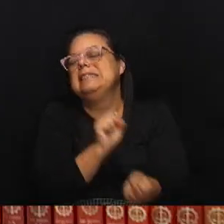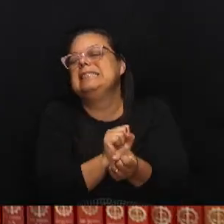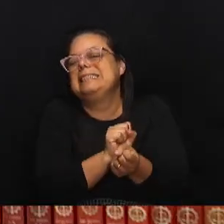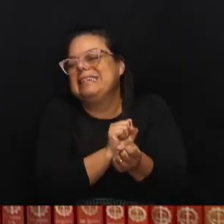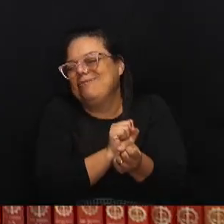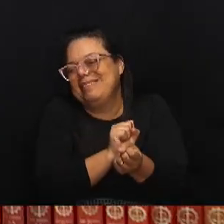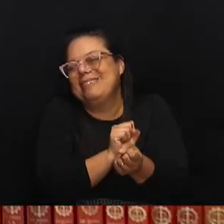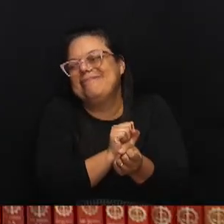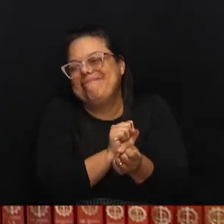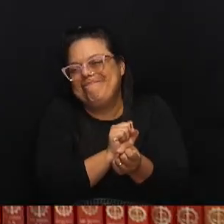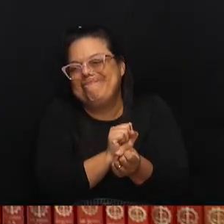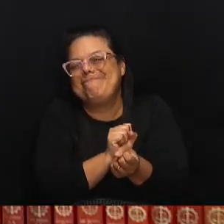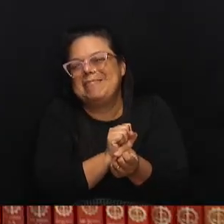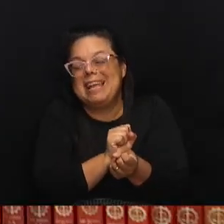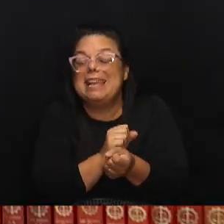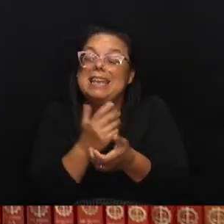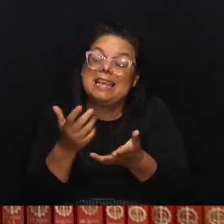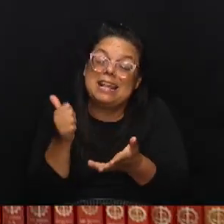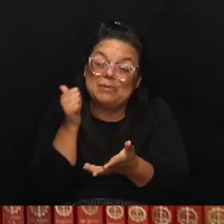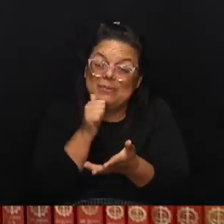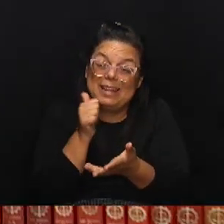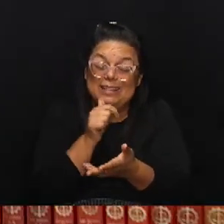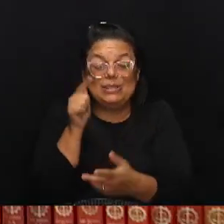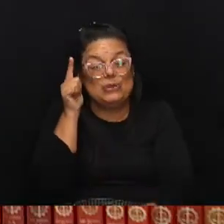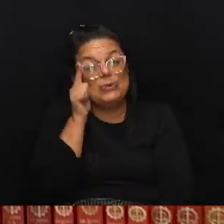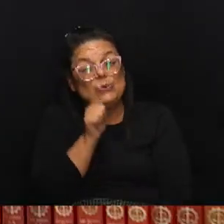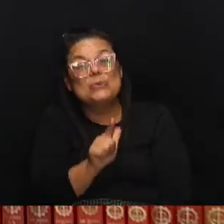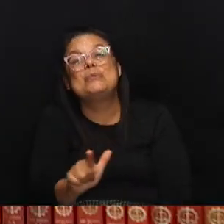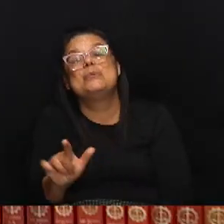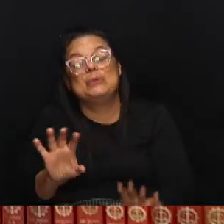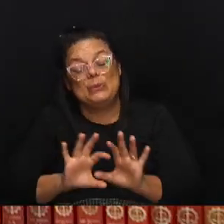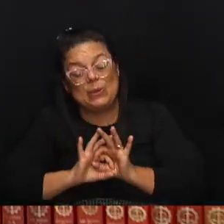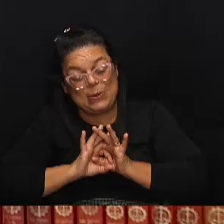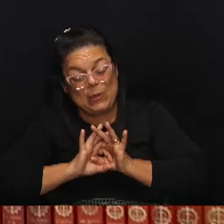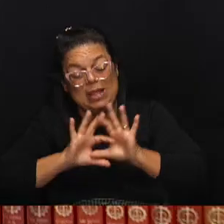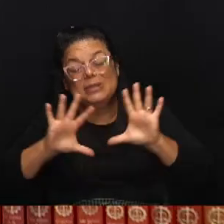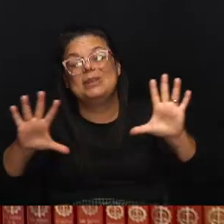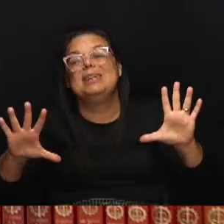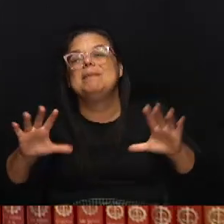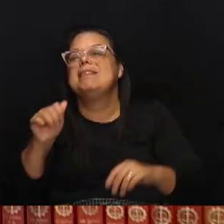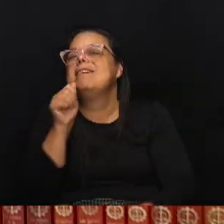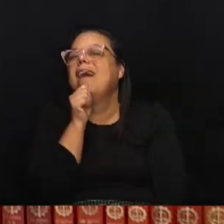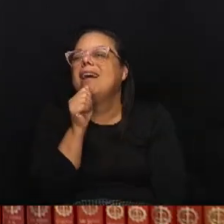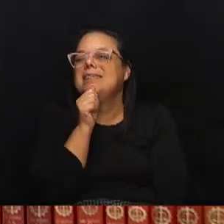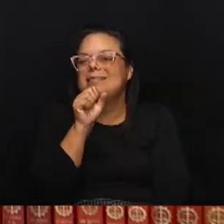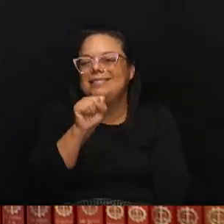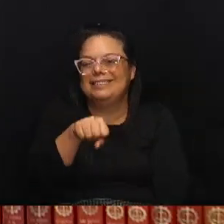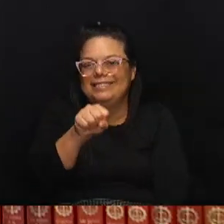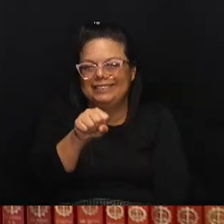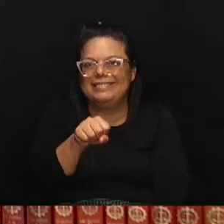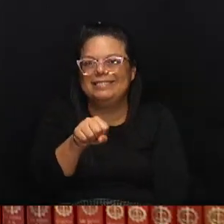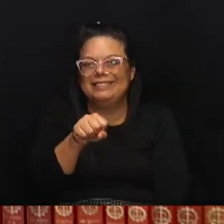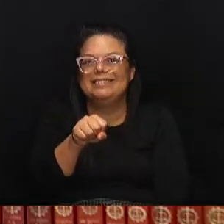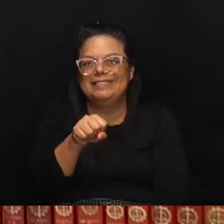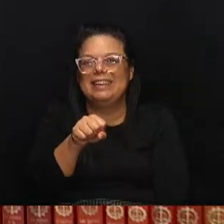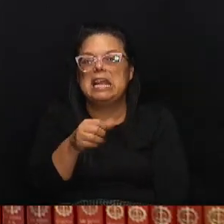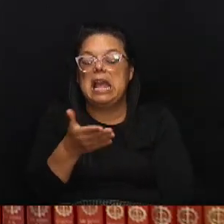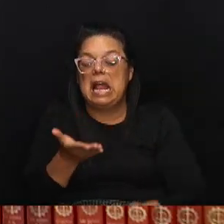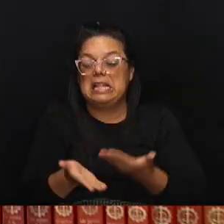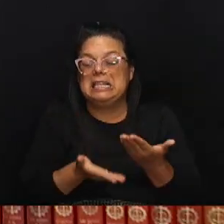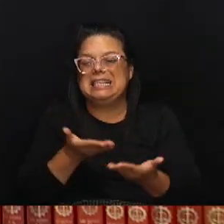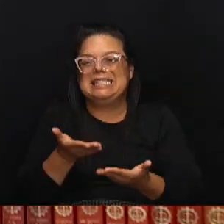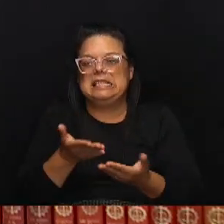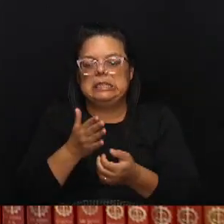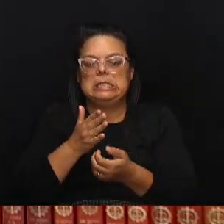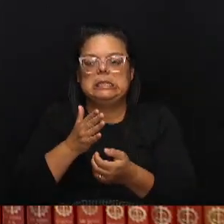escravizadas e as que conseguiram a sua liberdade, ainda assim também eram tratadas discriminadas,